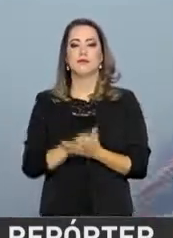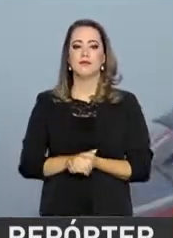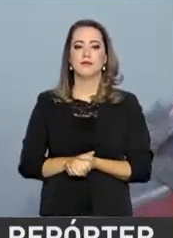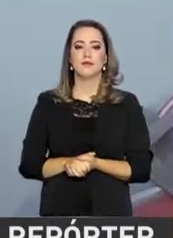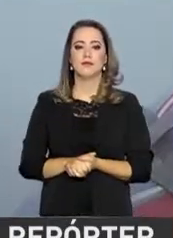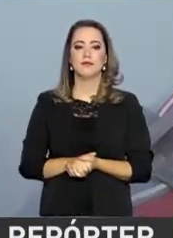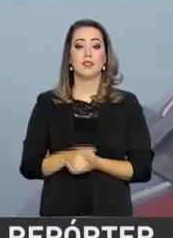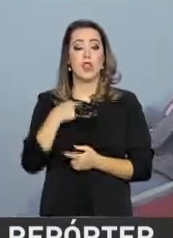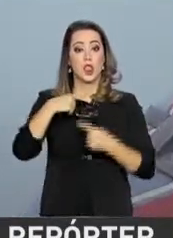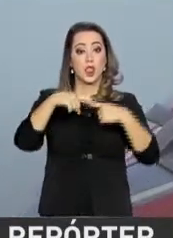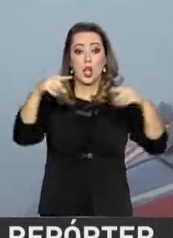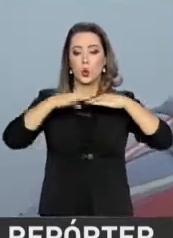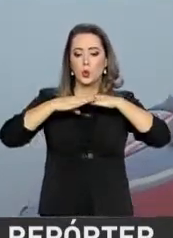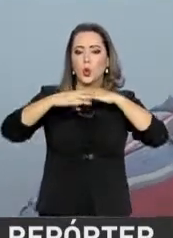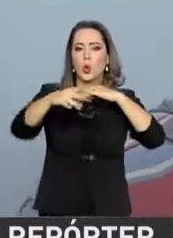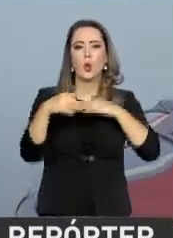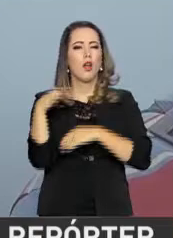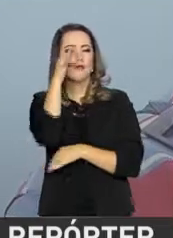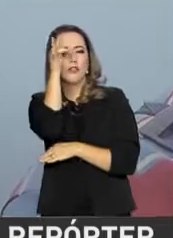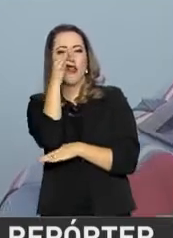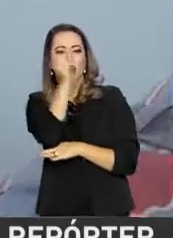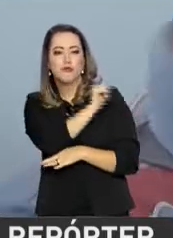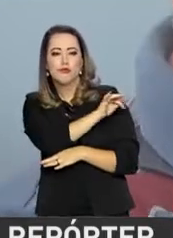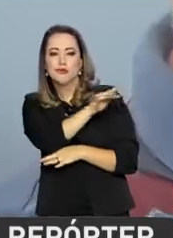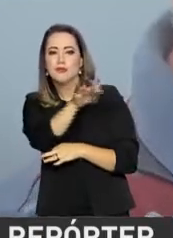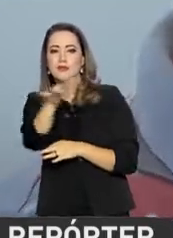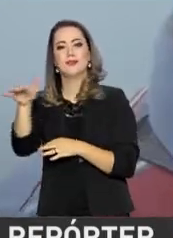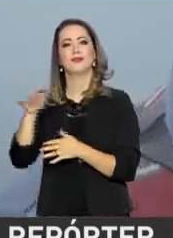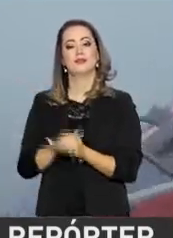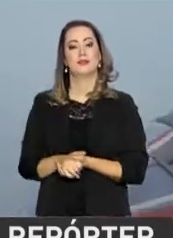embora anda tem jorge i